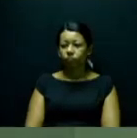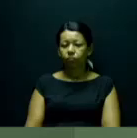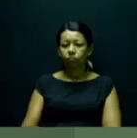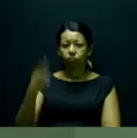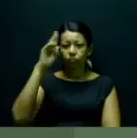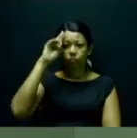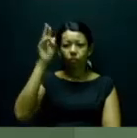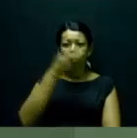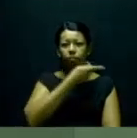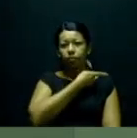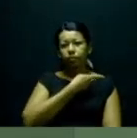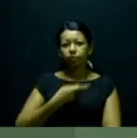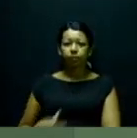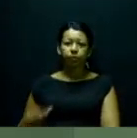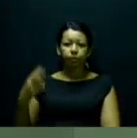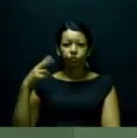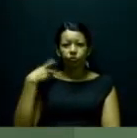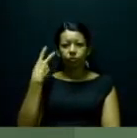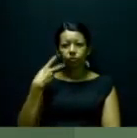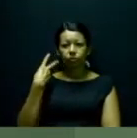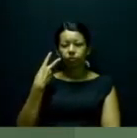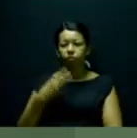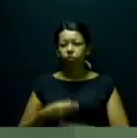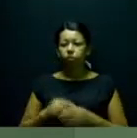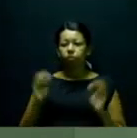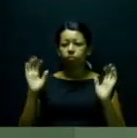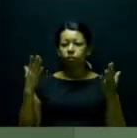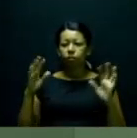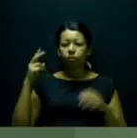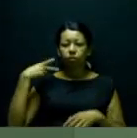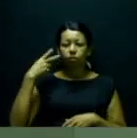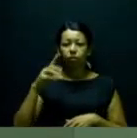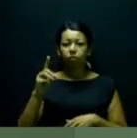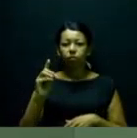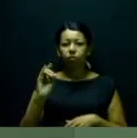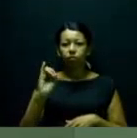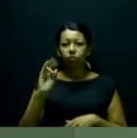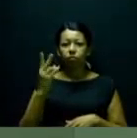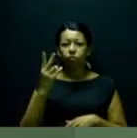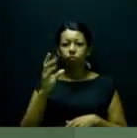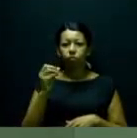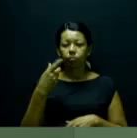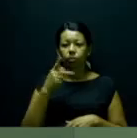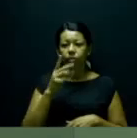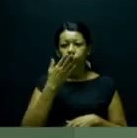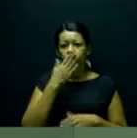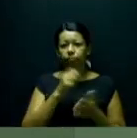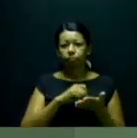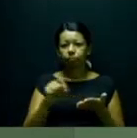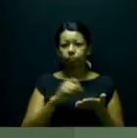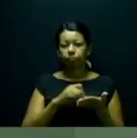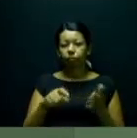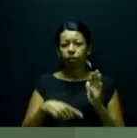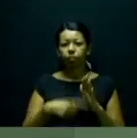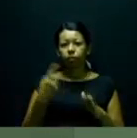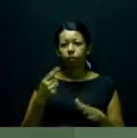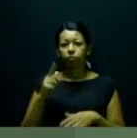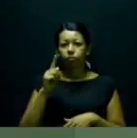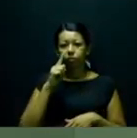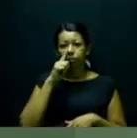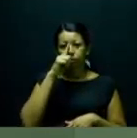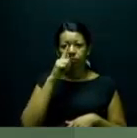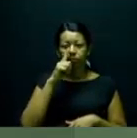Senhor presidente, nobres pares, parabenizo o vereador Dinho pelo brilhante requerimento. Primeiro que é gravíssimo,